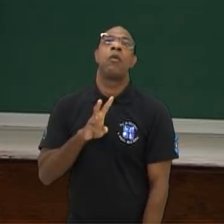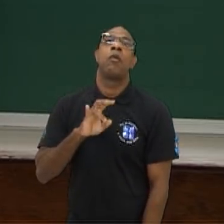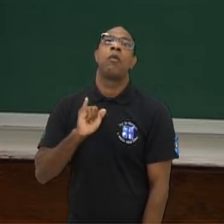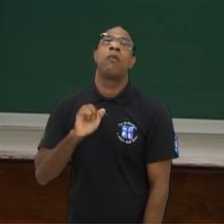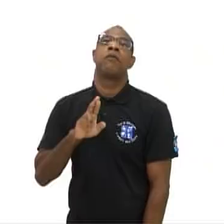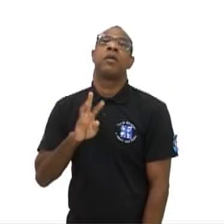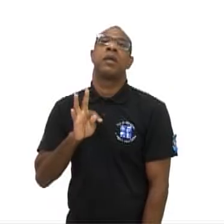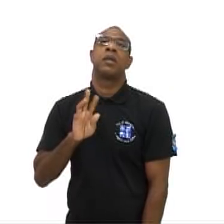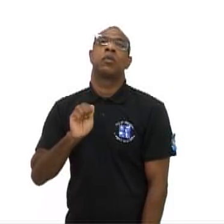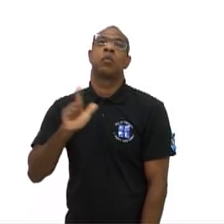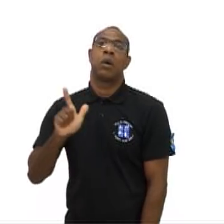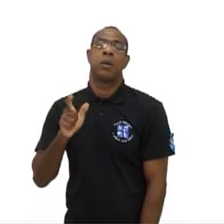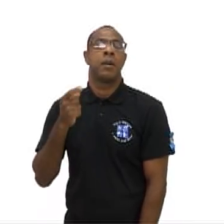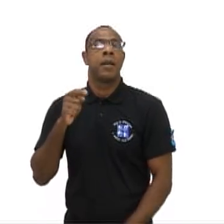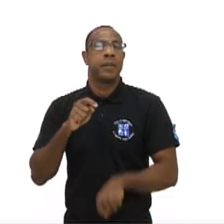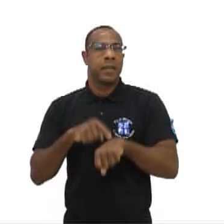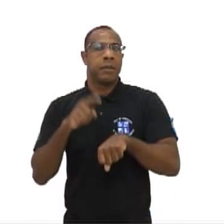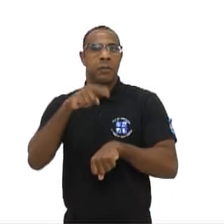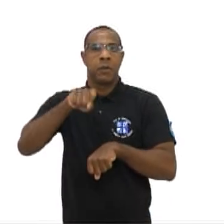aí na resposta.